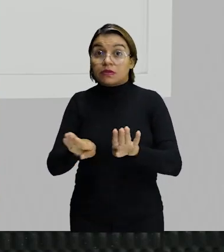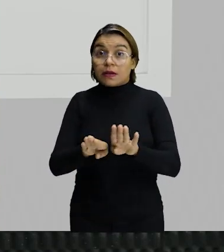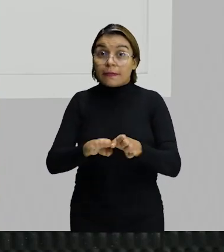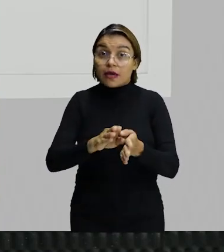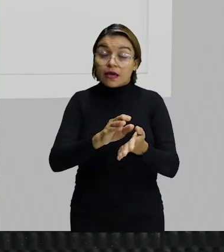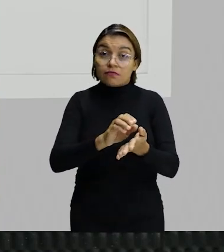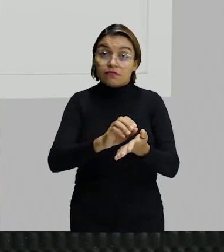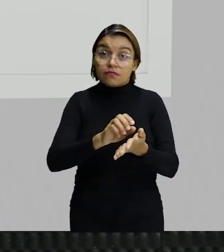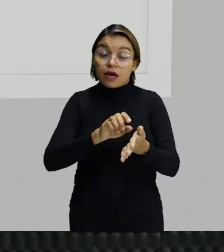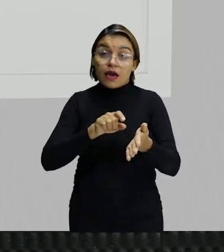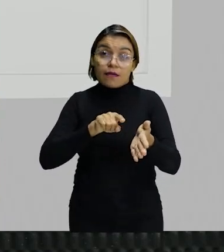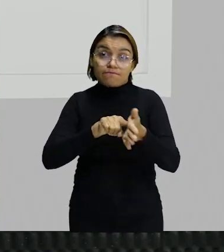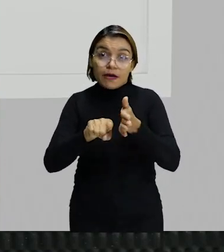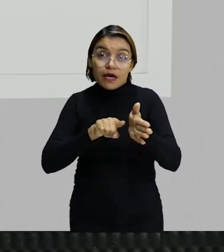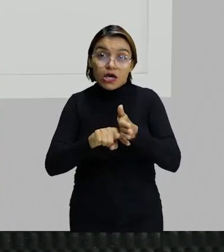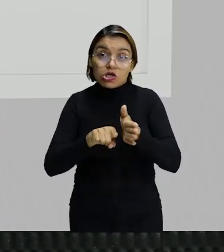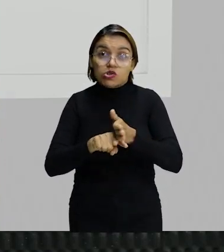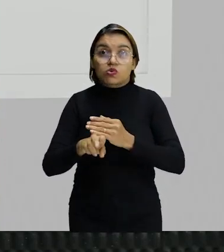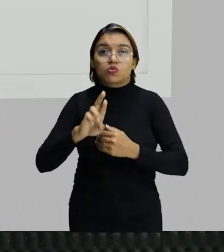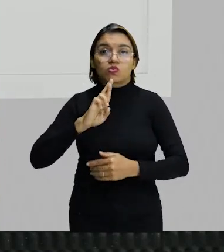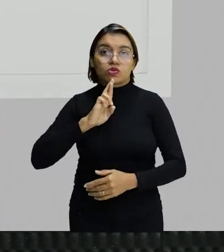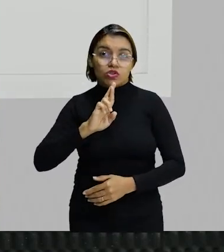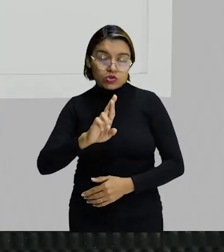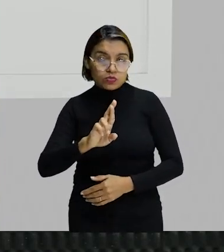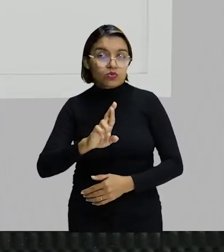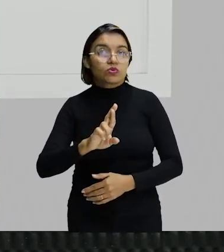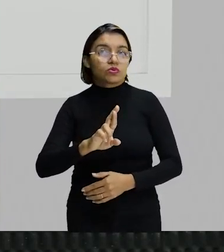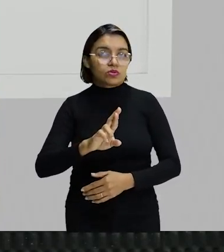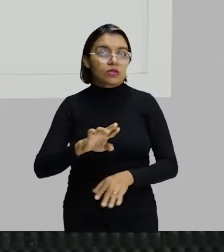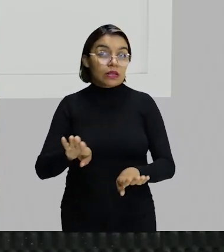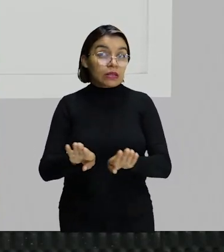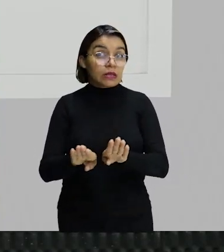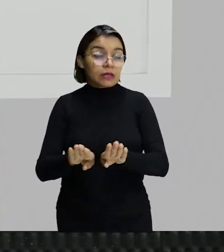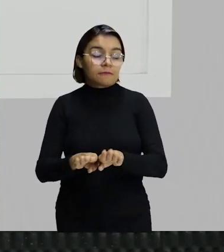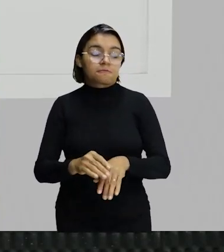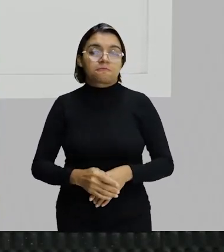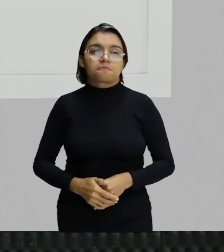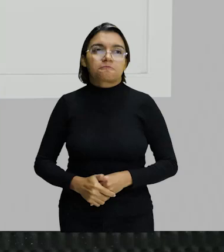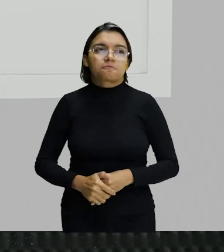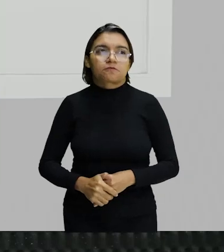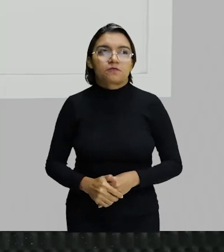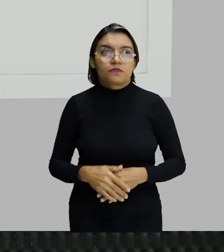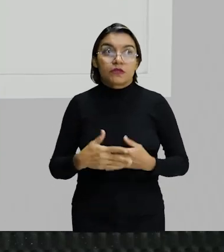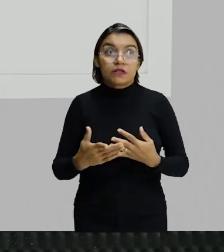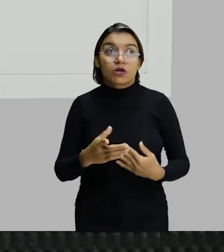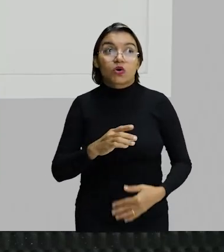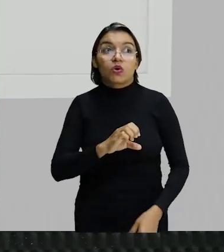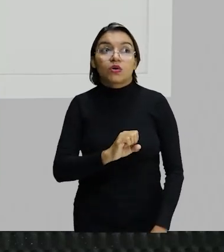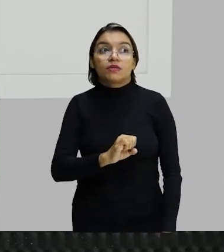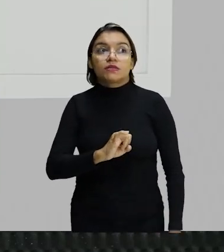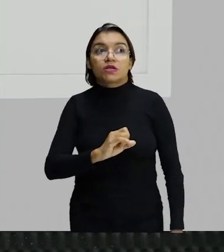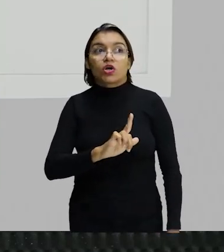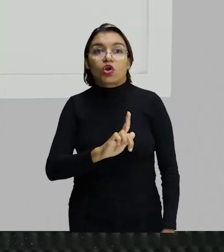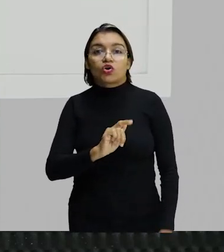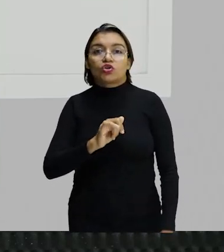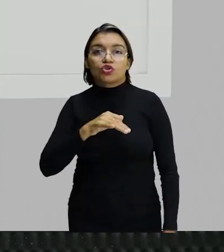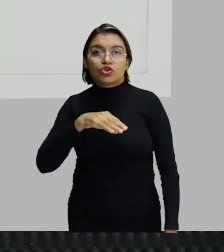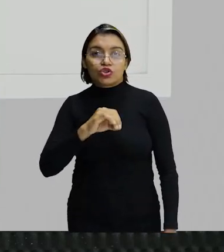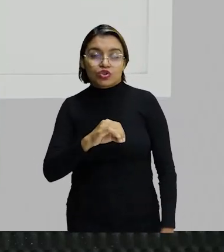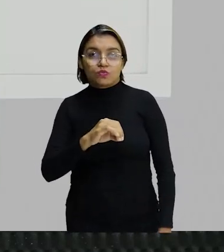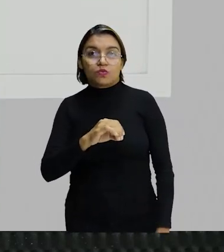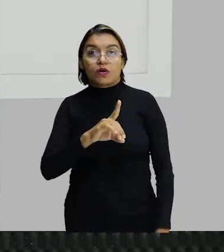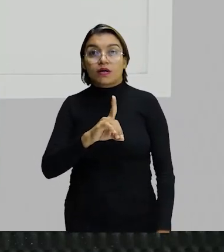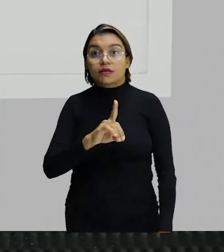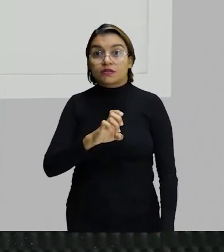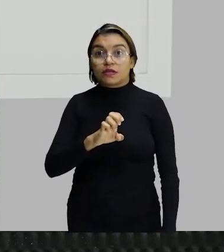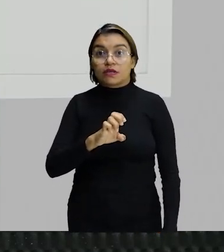exercícios sobre isso também, tá? Então, veja só. No silogismo dedutivo, eu estou demonstrando. Eu